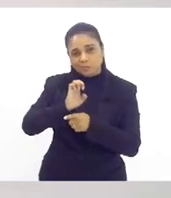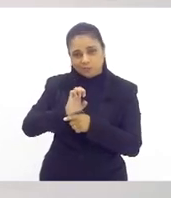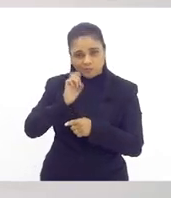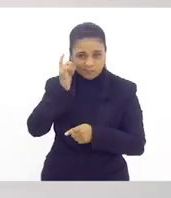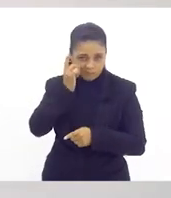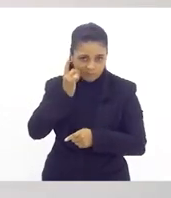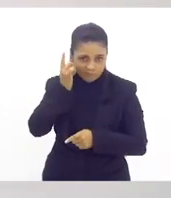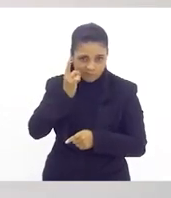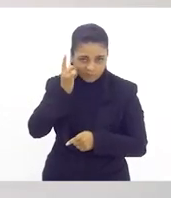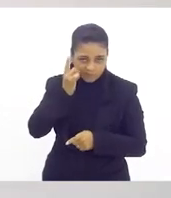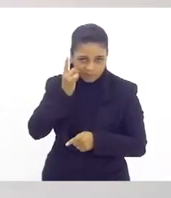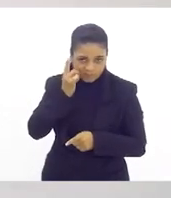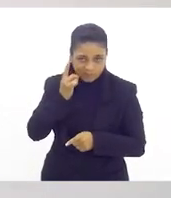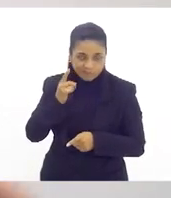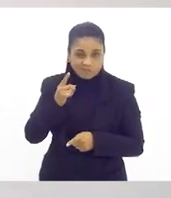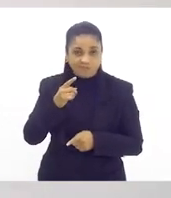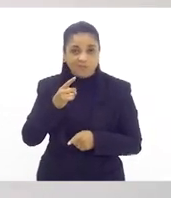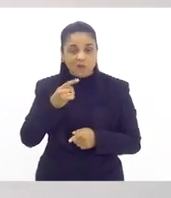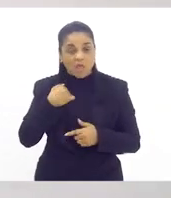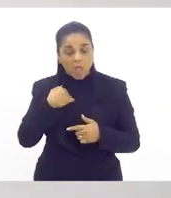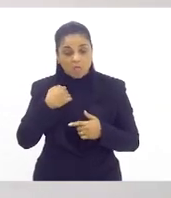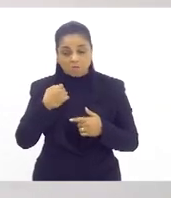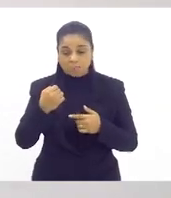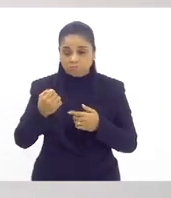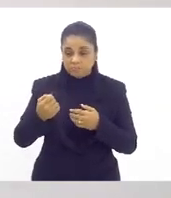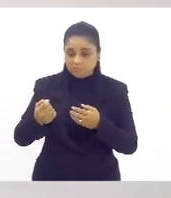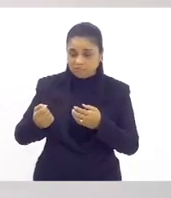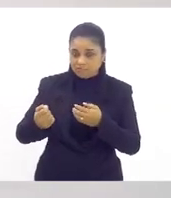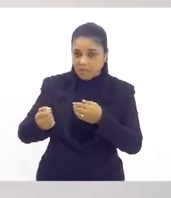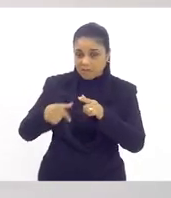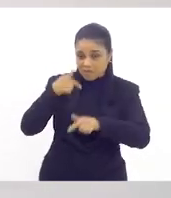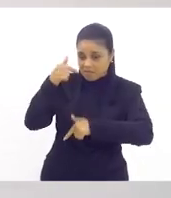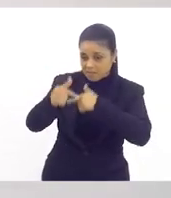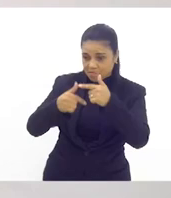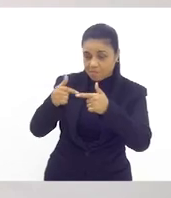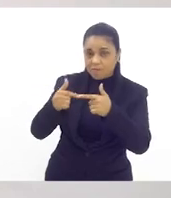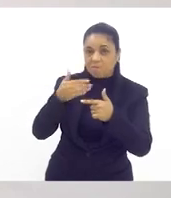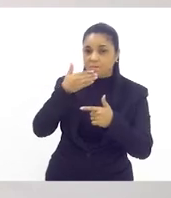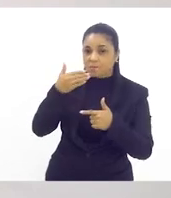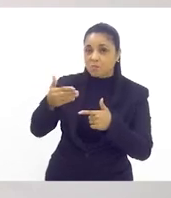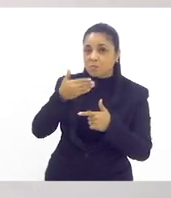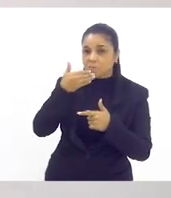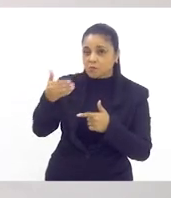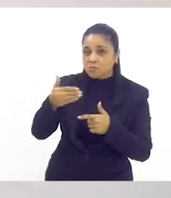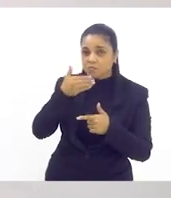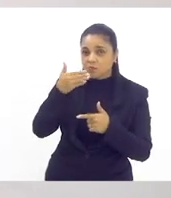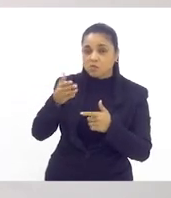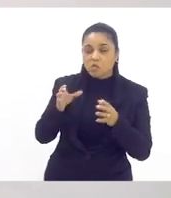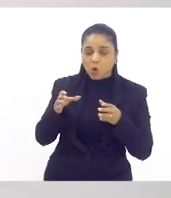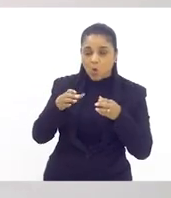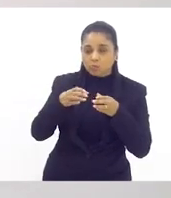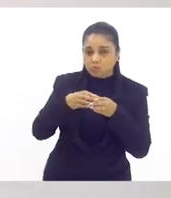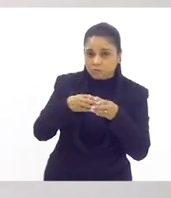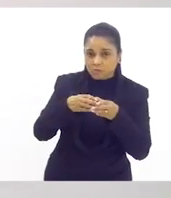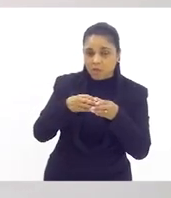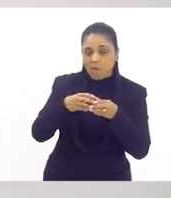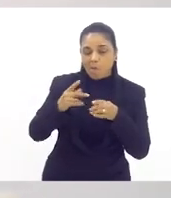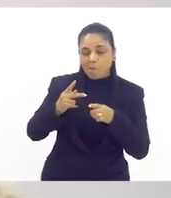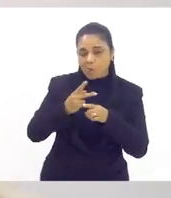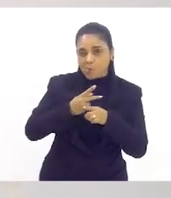Janeiro Com Uma demanda enorme muitos fazedores de Cultura procurando a comissão